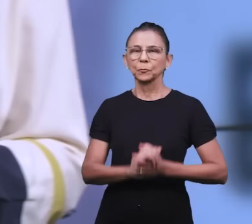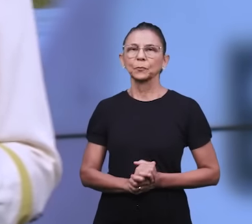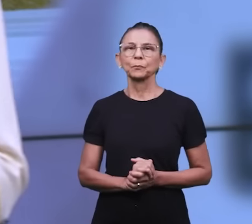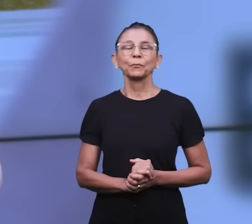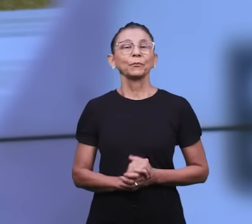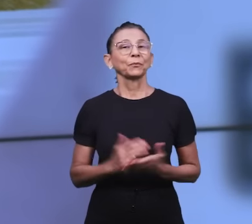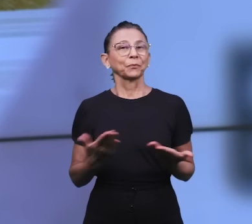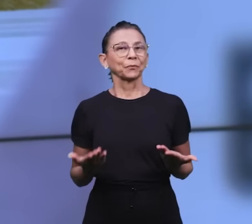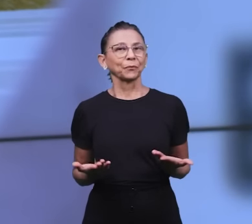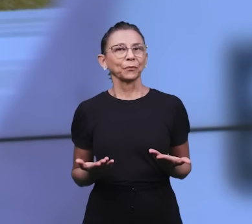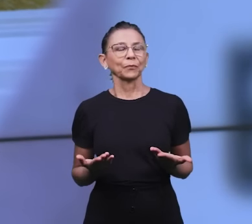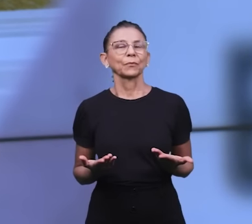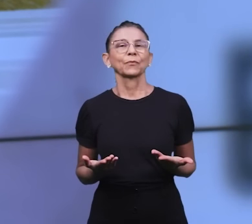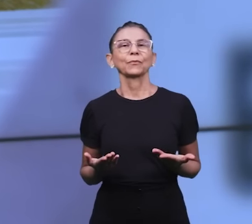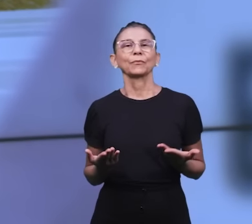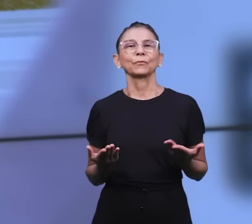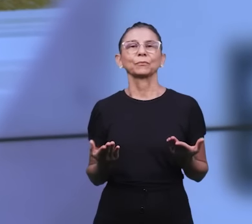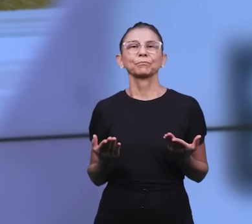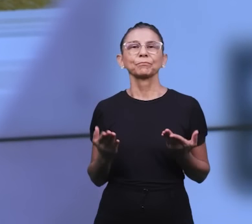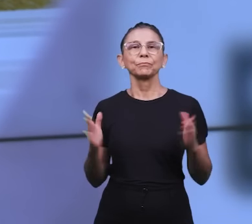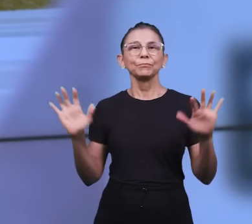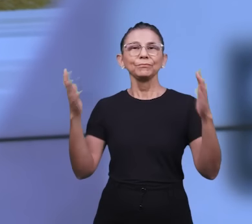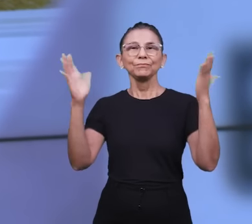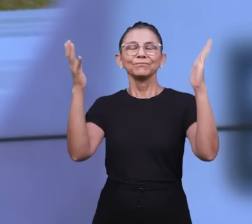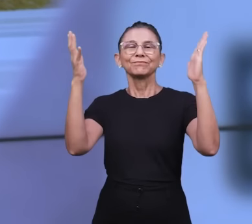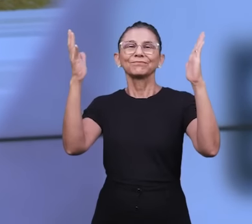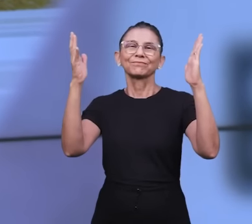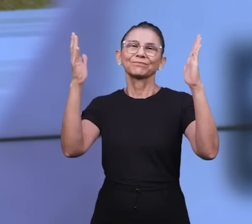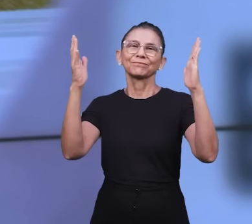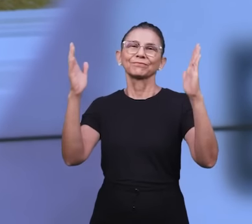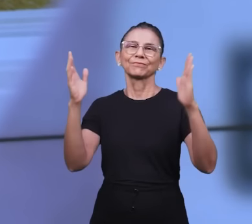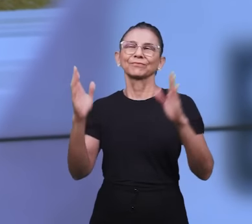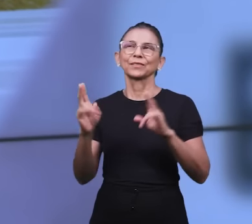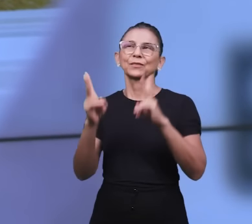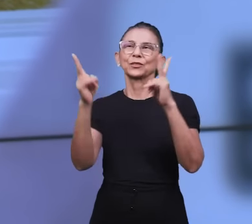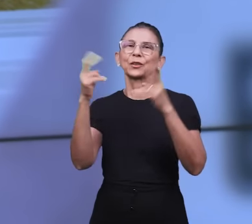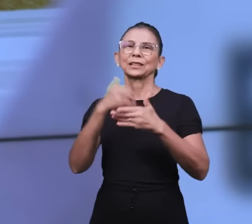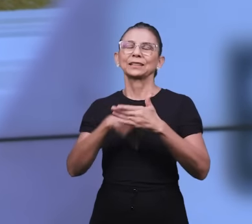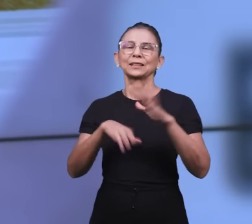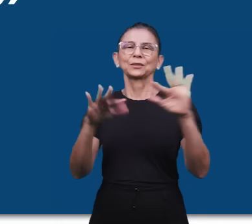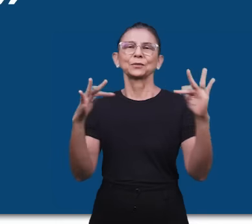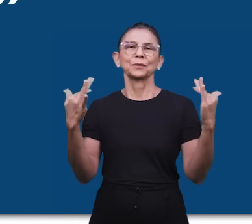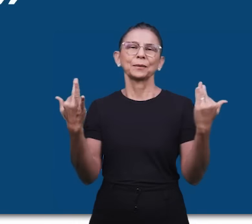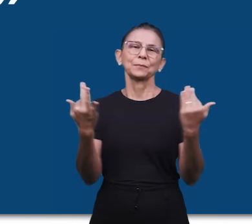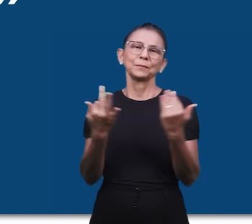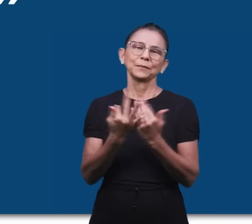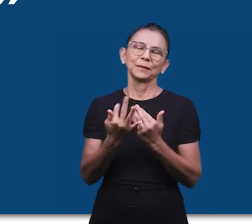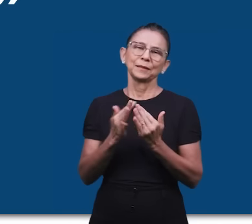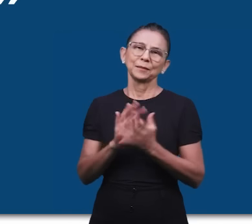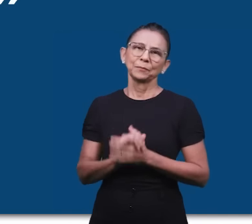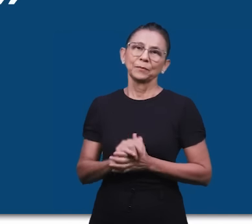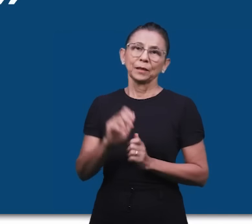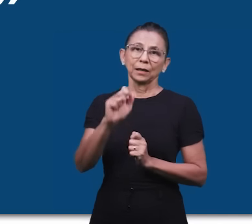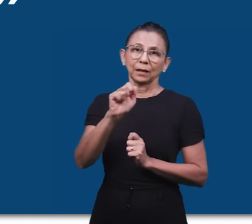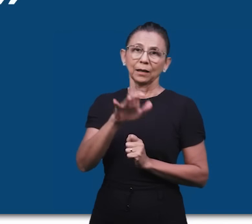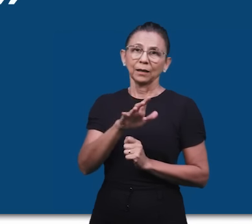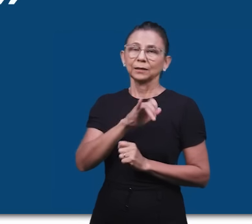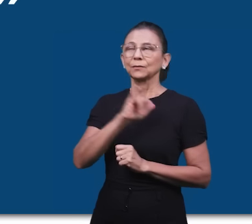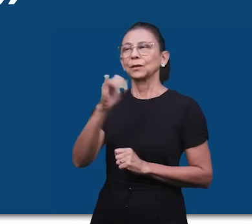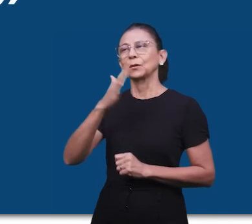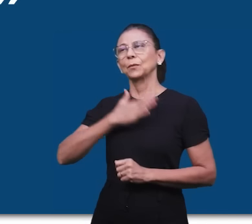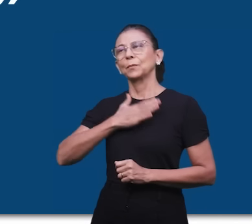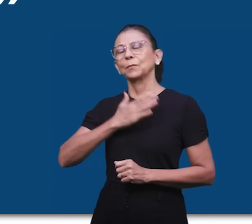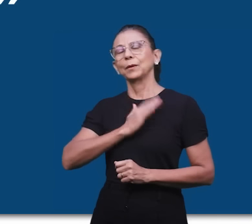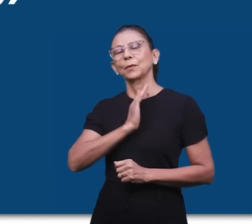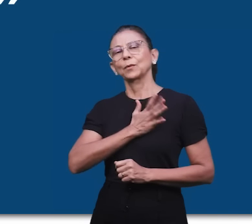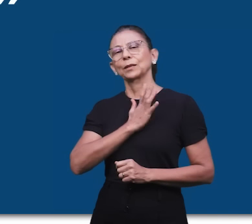encerramos com a celebração da vitória em nossa casa assim como Ana podemos dizer o meu coração exulta